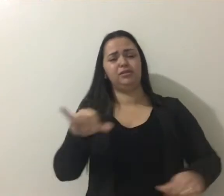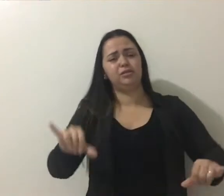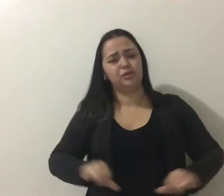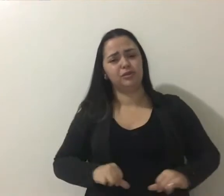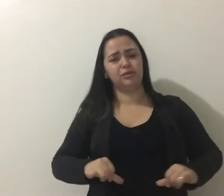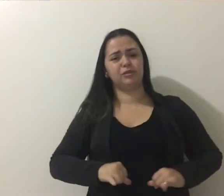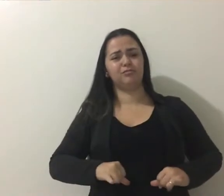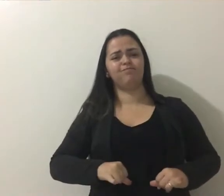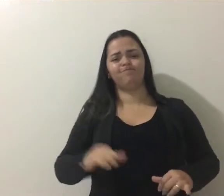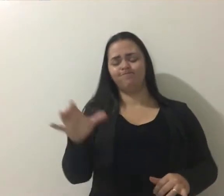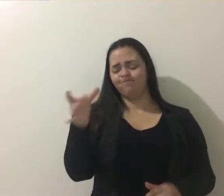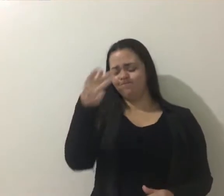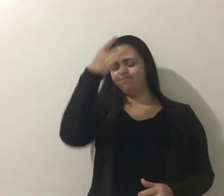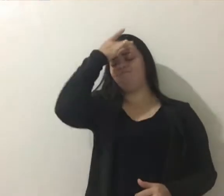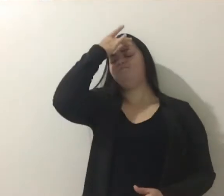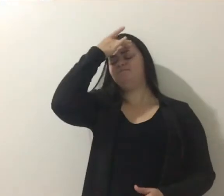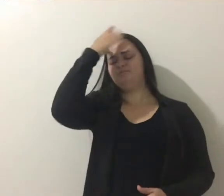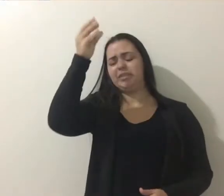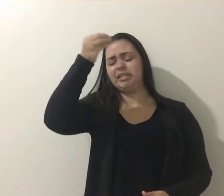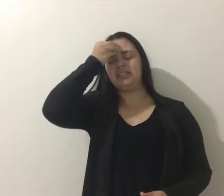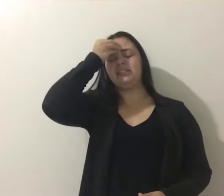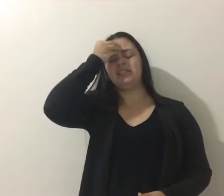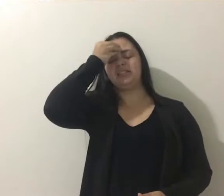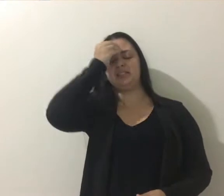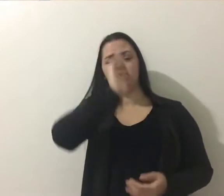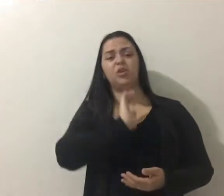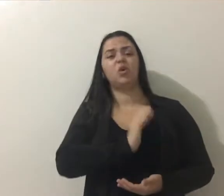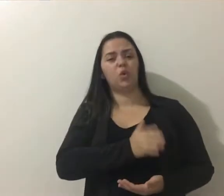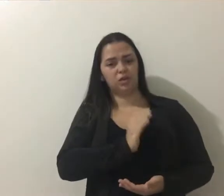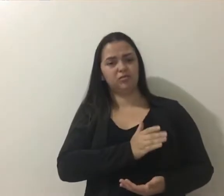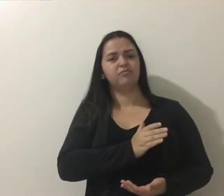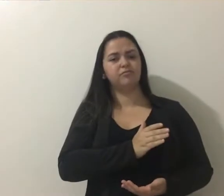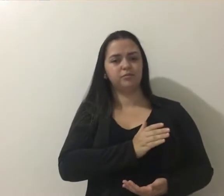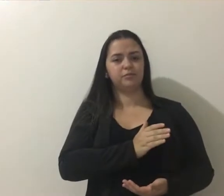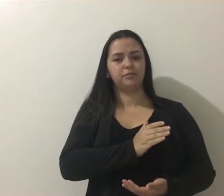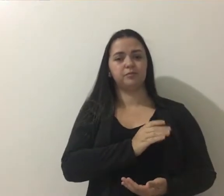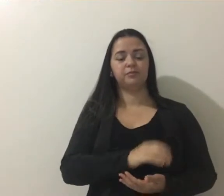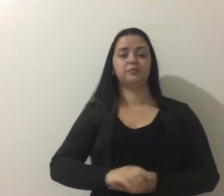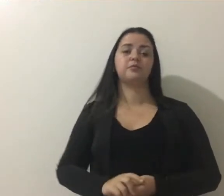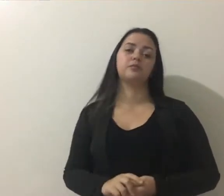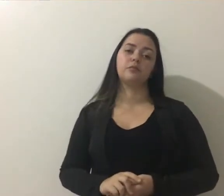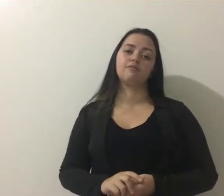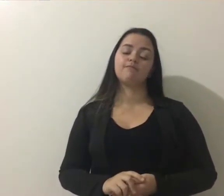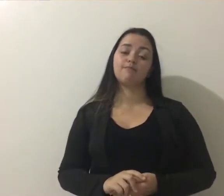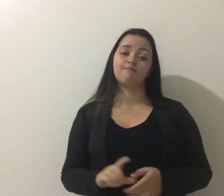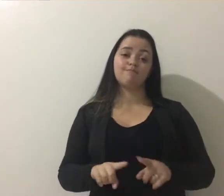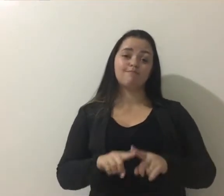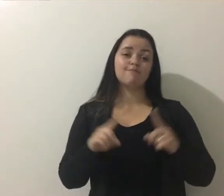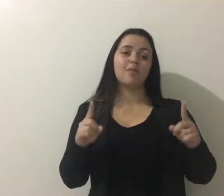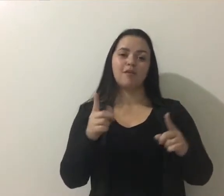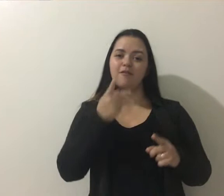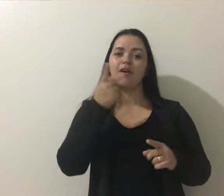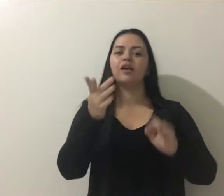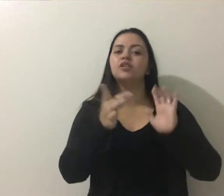estava impregnado em suas mentes e em seus corações. Mas nós estamos falando que o nosso